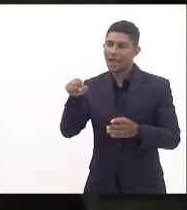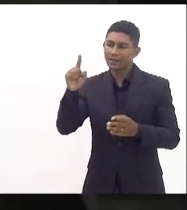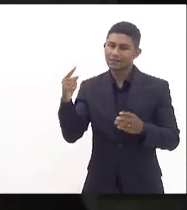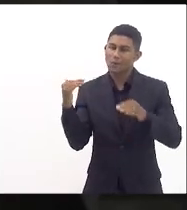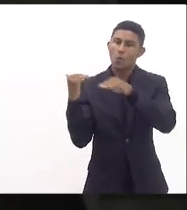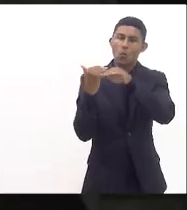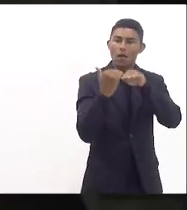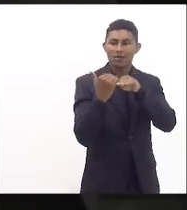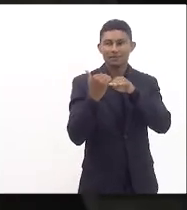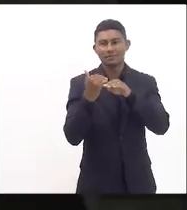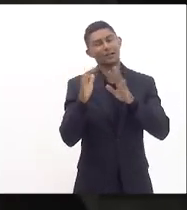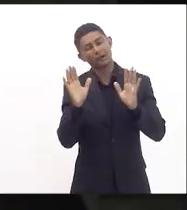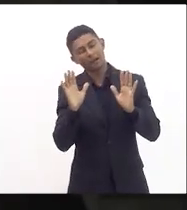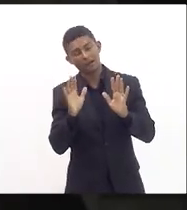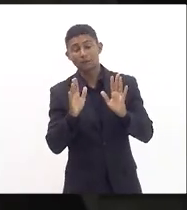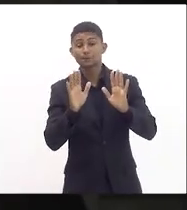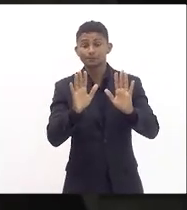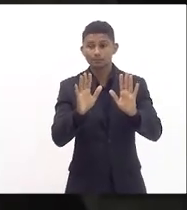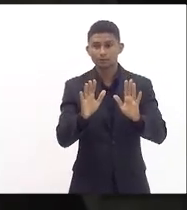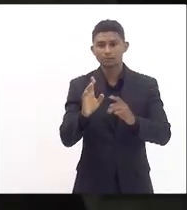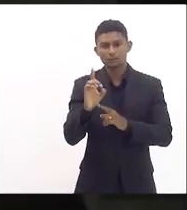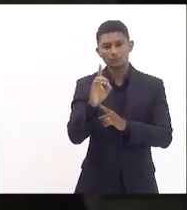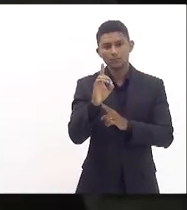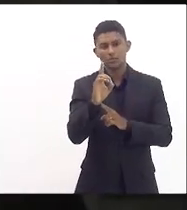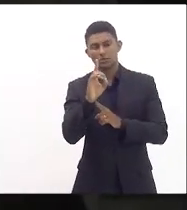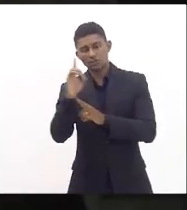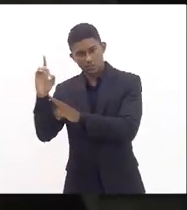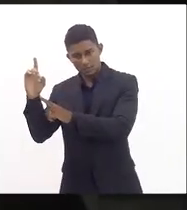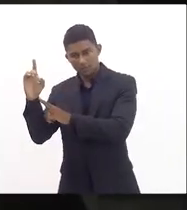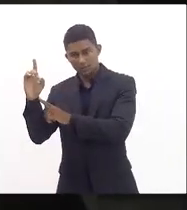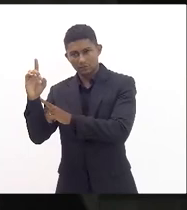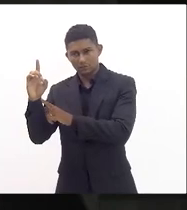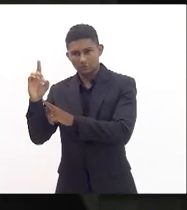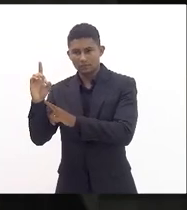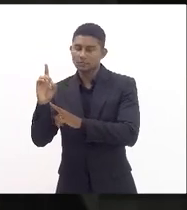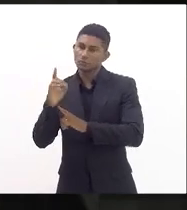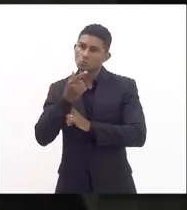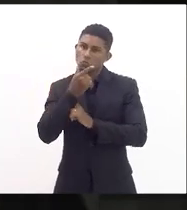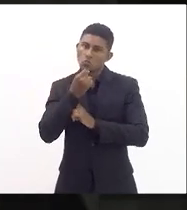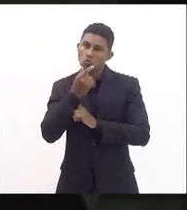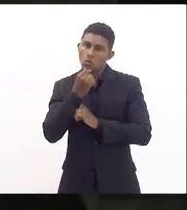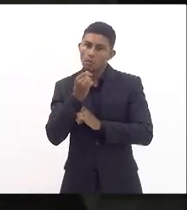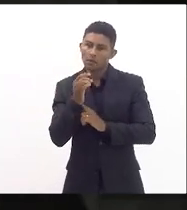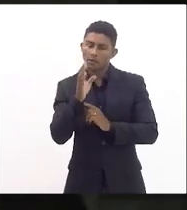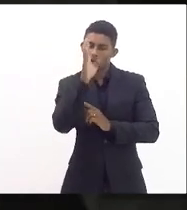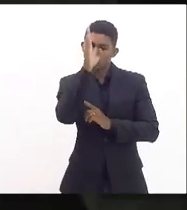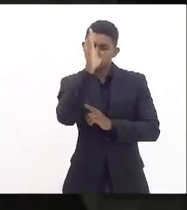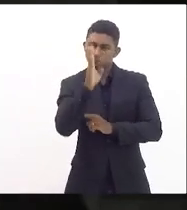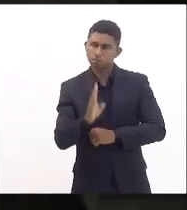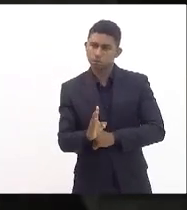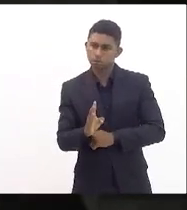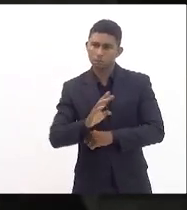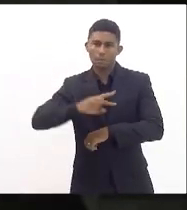direita mais radical, mais atrasada, e um homem de centro liberal, a França ainda